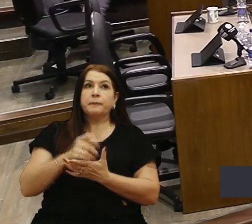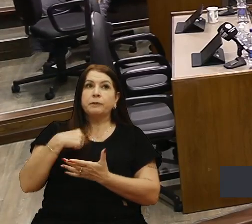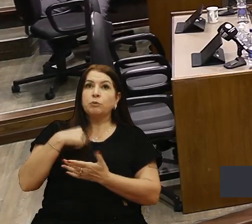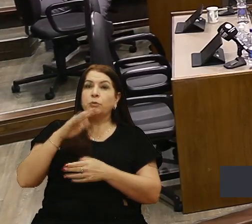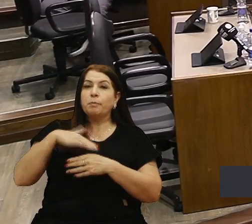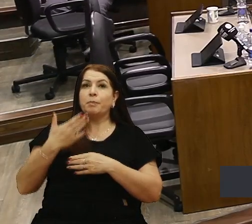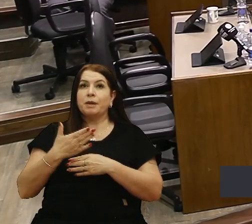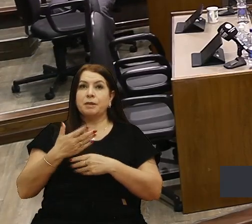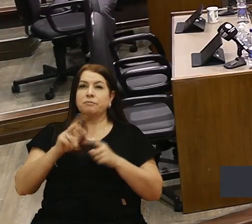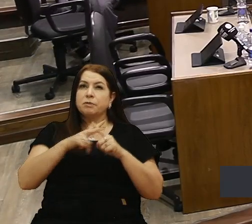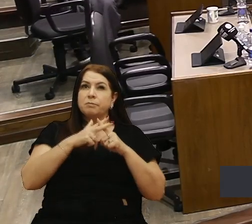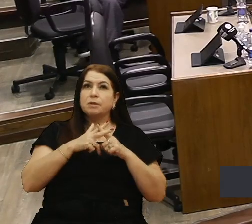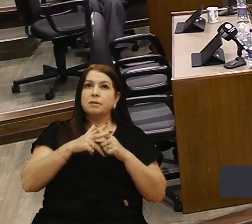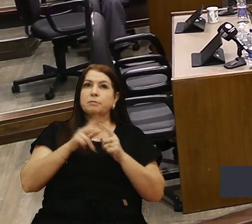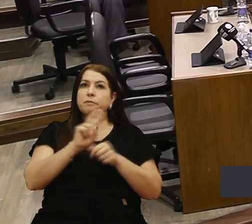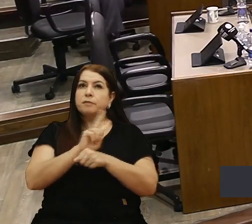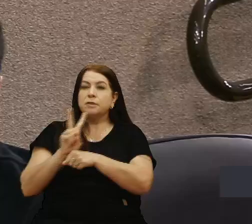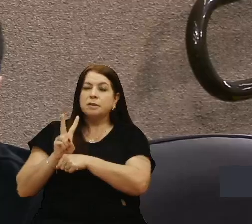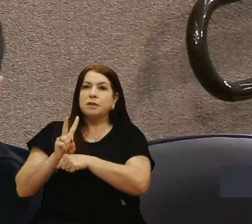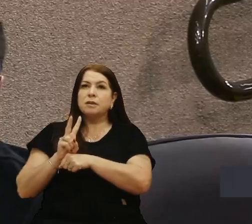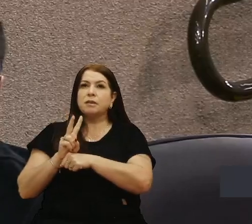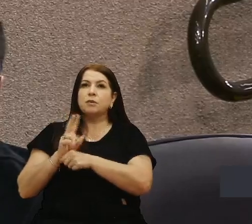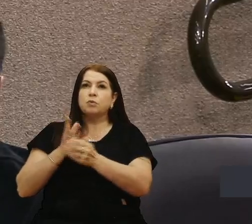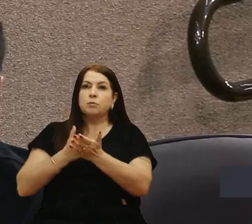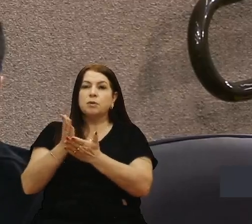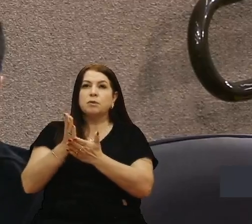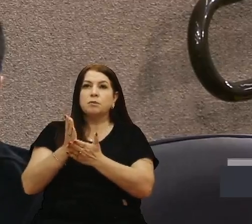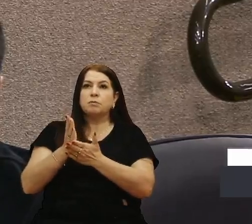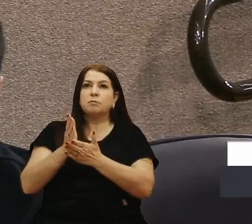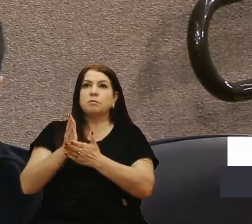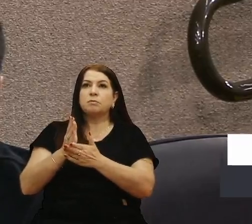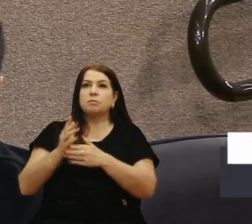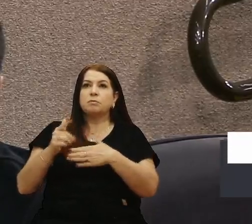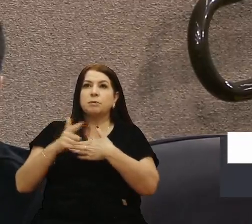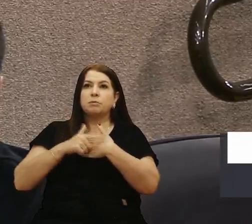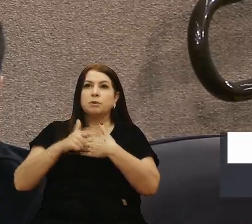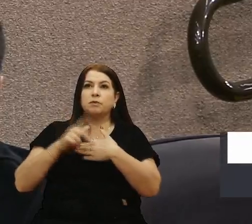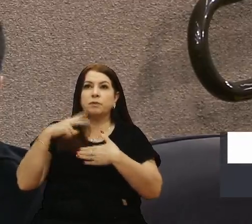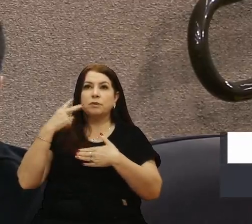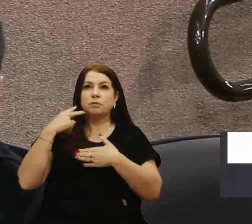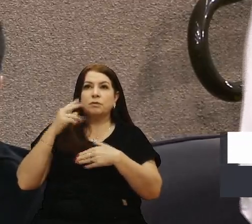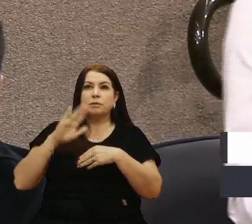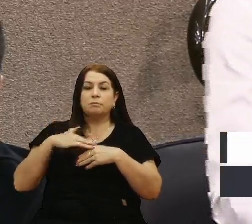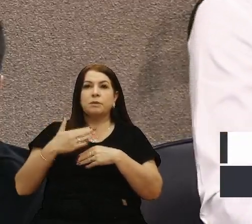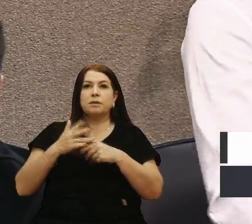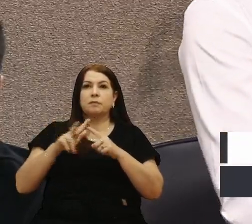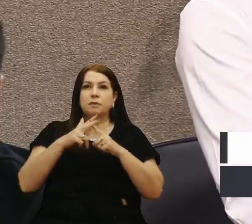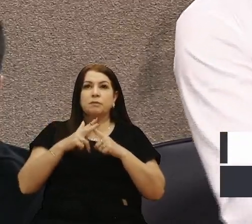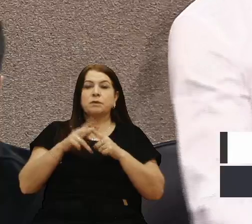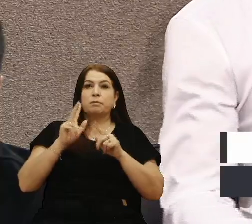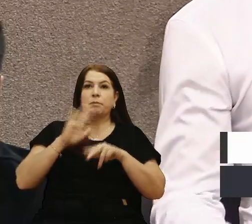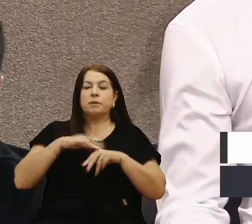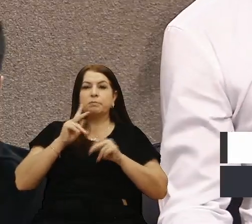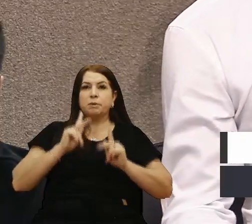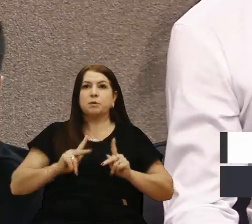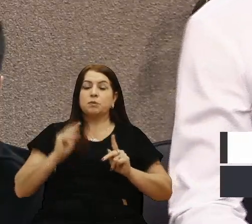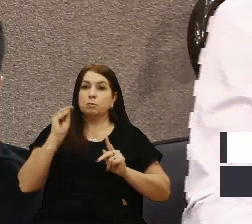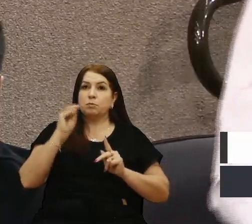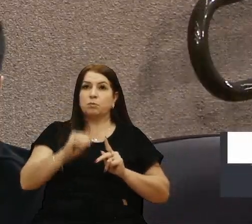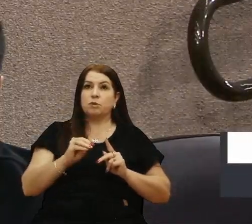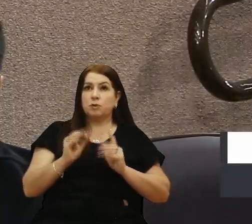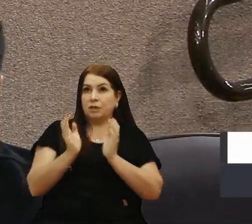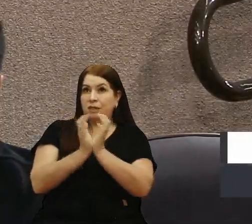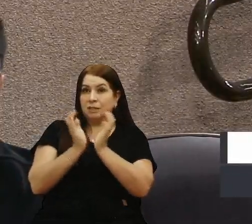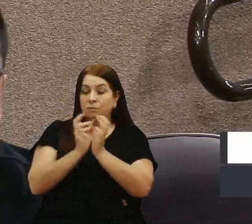mais ferramenta para eu fiscalizar e cumprir minha função de vereador, melhor. Quanto mais ferramenta e mais pessoas para eu colocar na minha